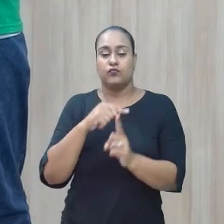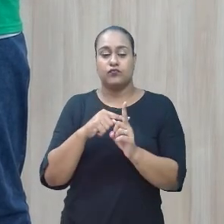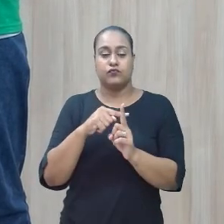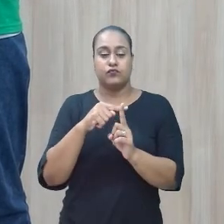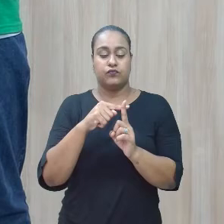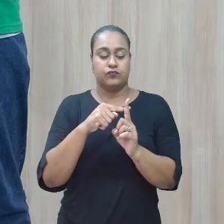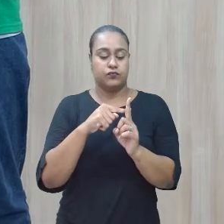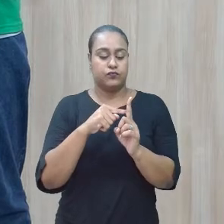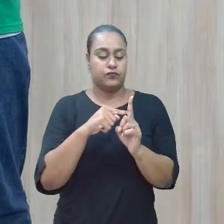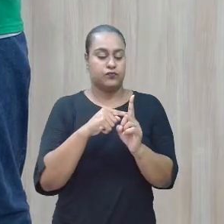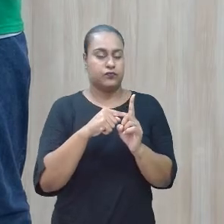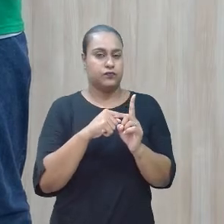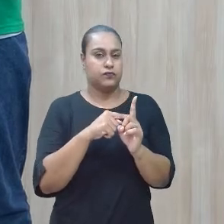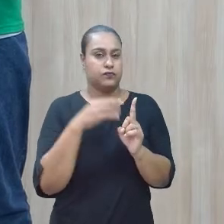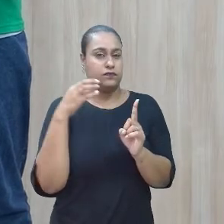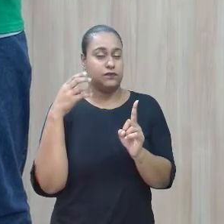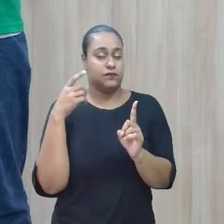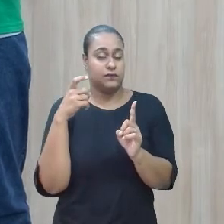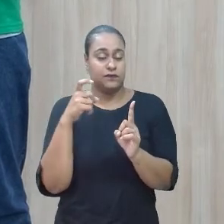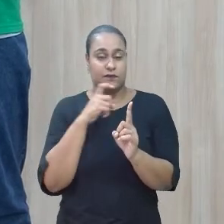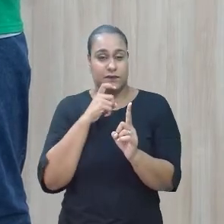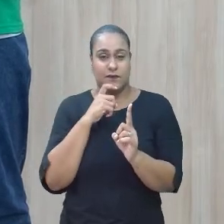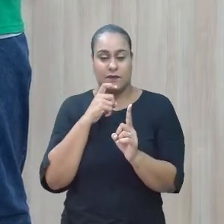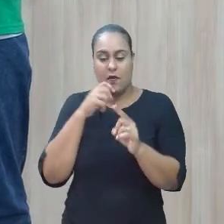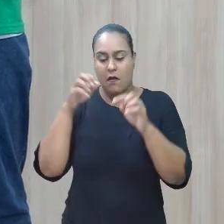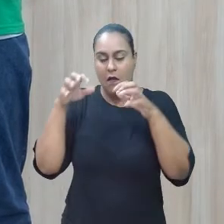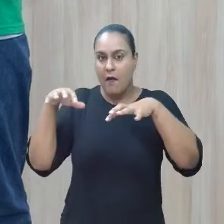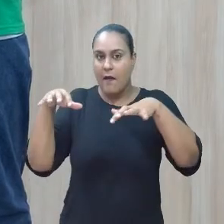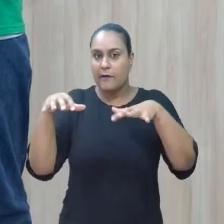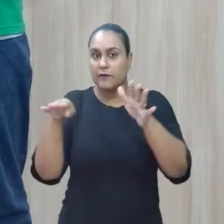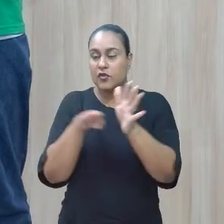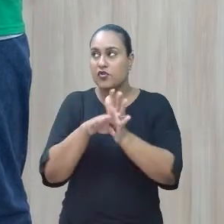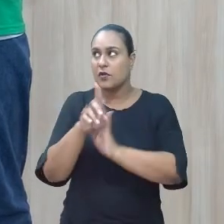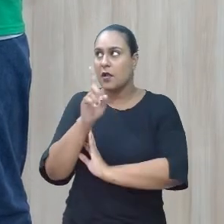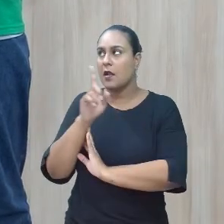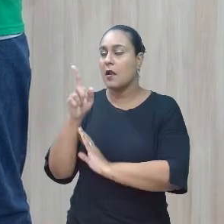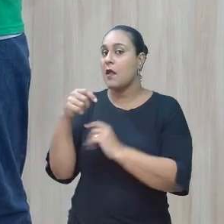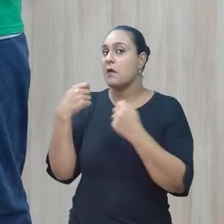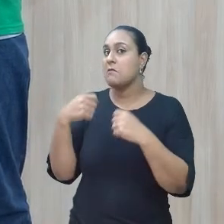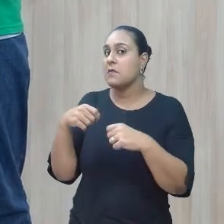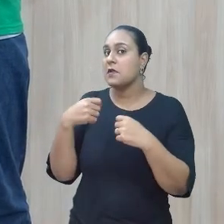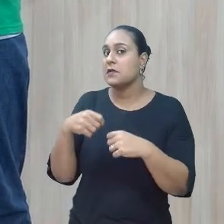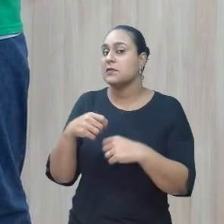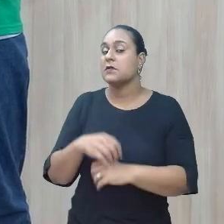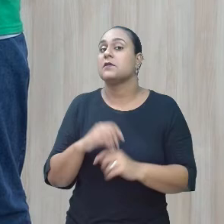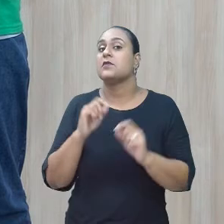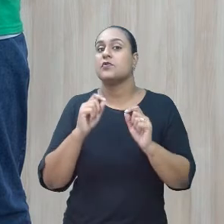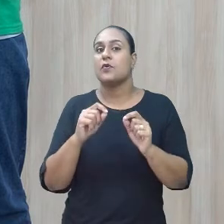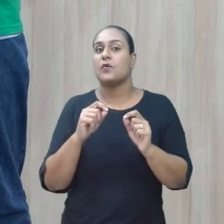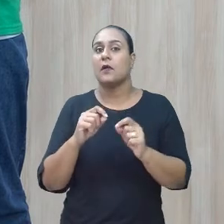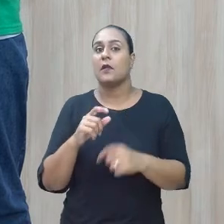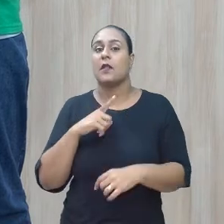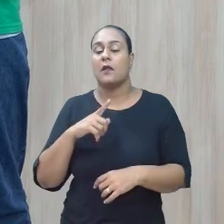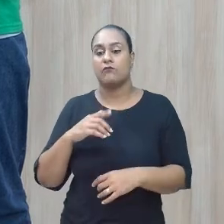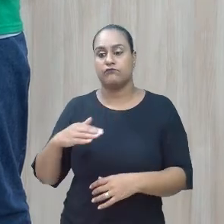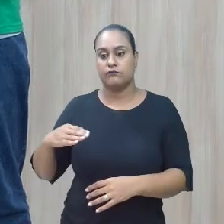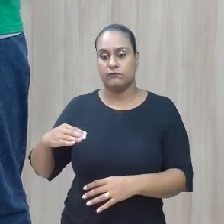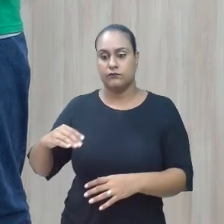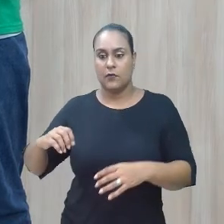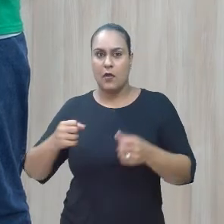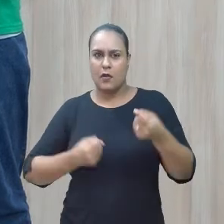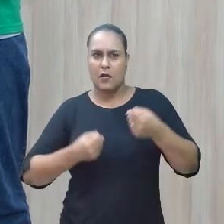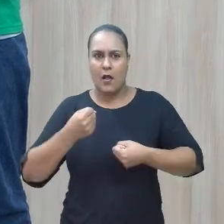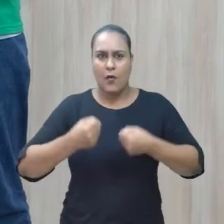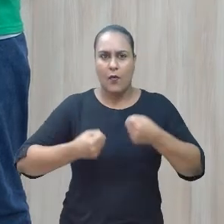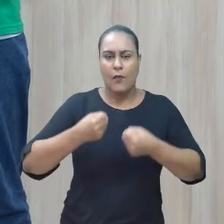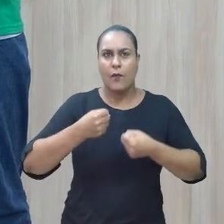uma região mais chuvosa. Por exemplo, quando a gente chega lá, a gente tem que subir, né, pela serra, né? E é uma